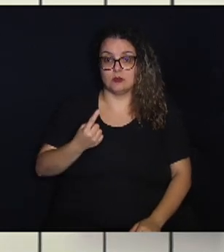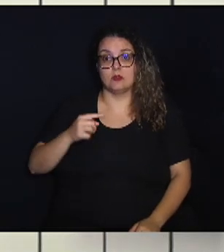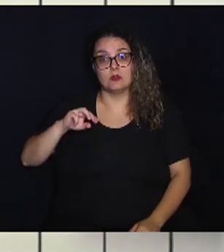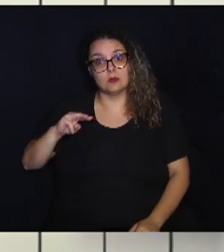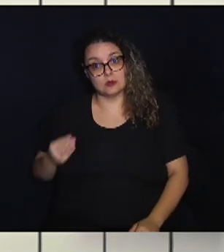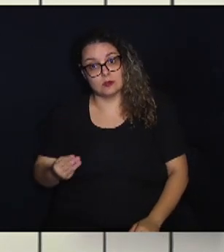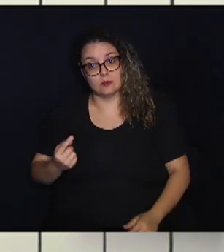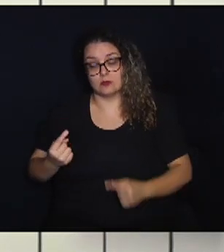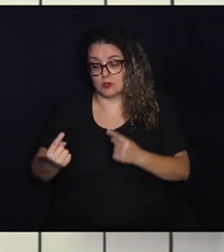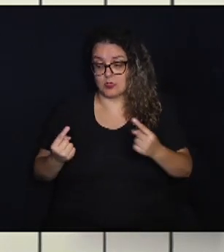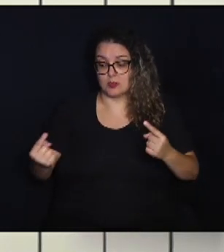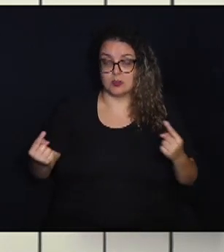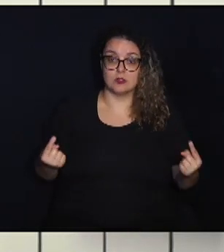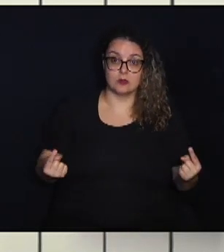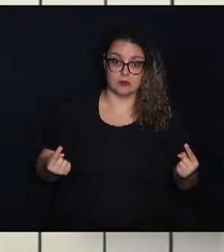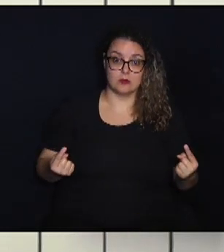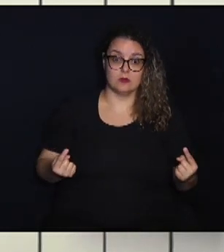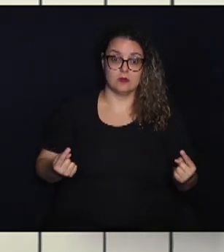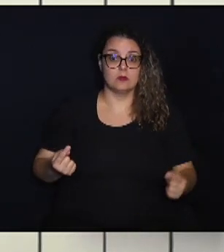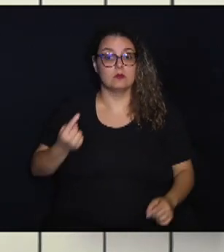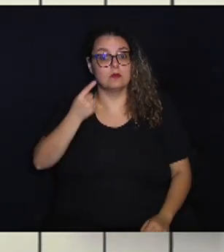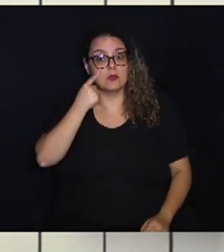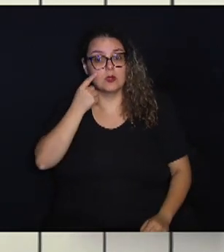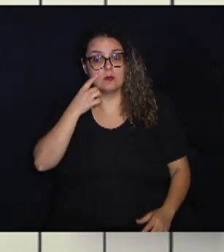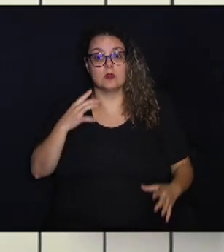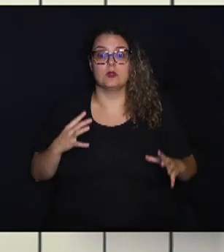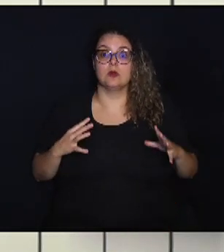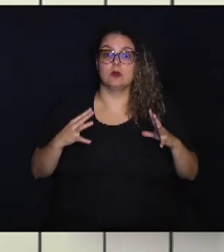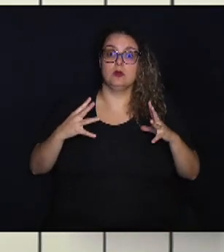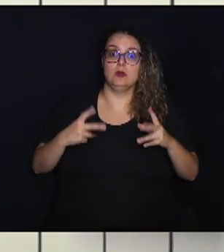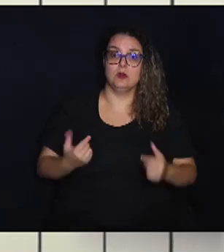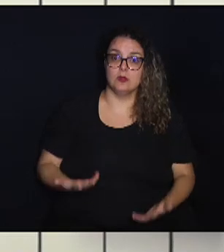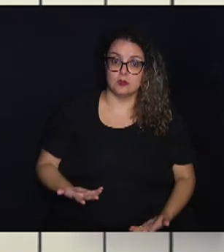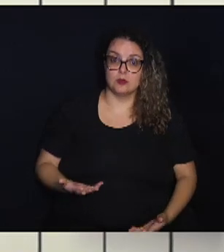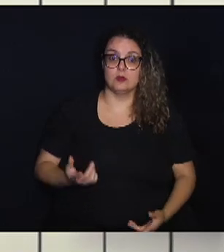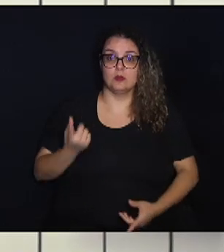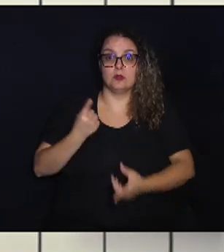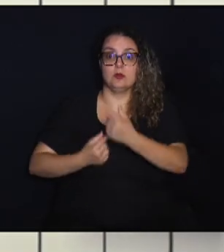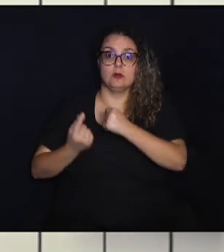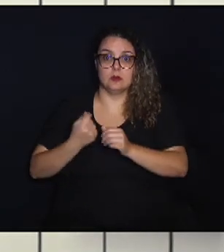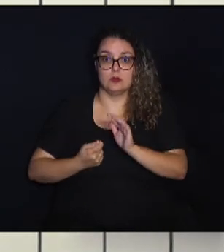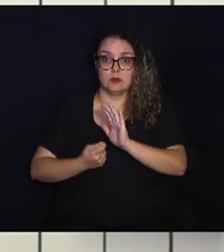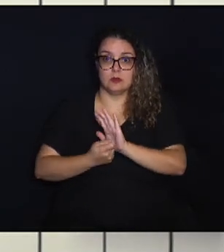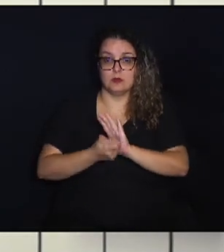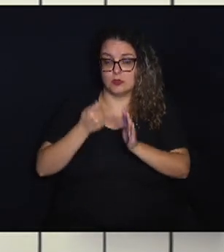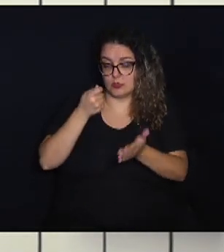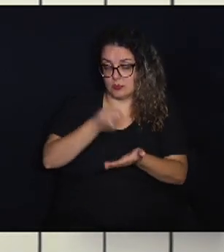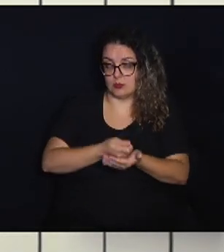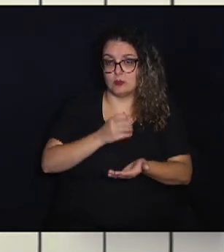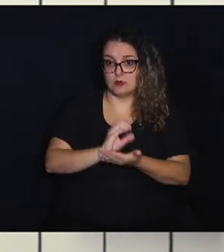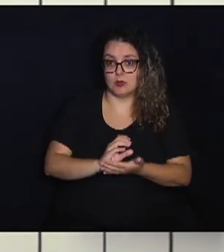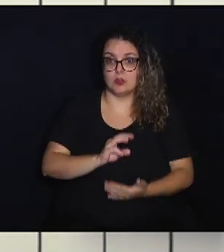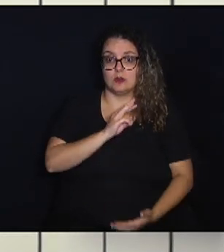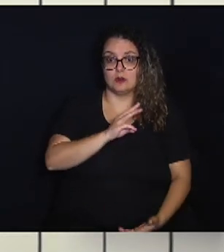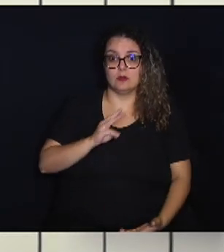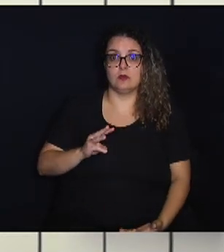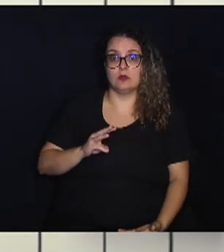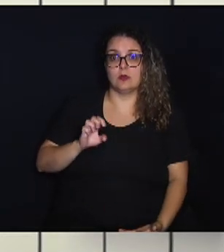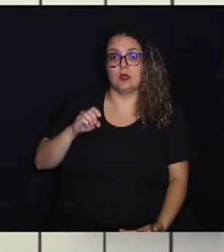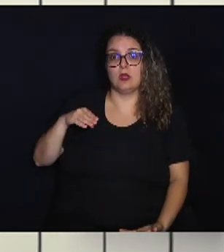para cada vereador. Para conferir todas as emendas impositivas, é só acessar o site